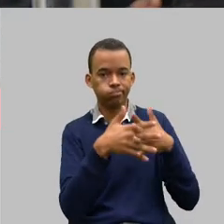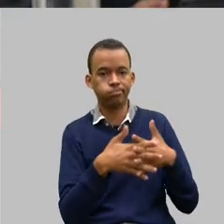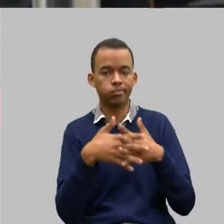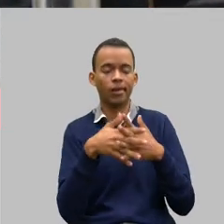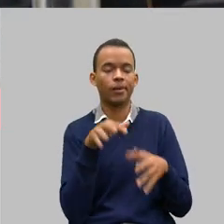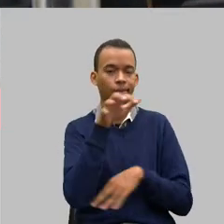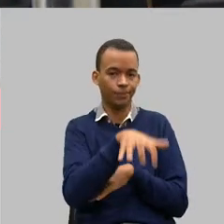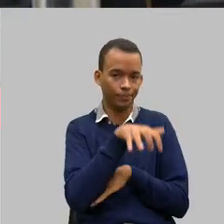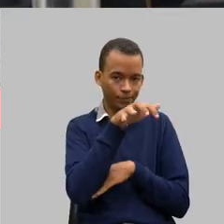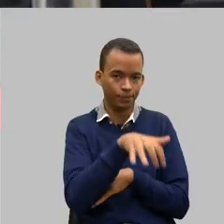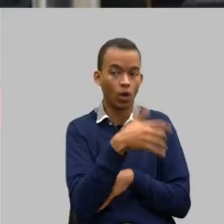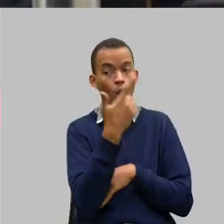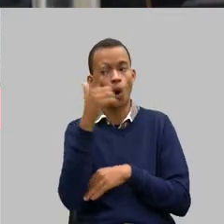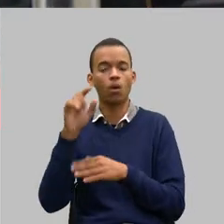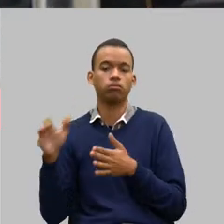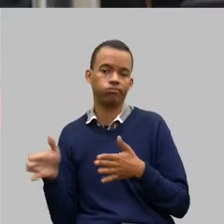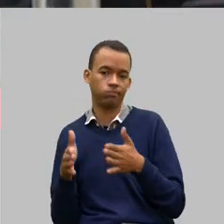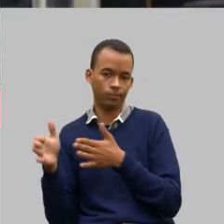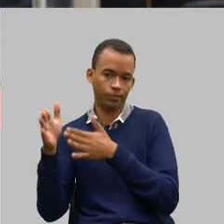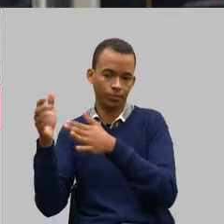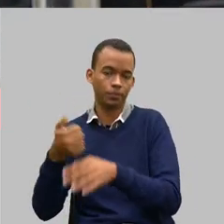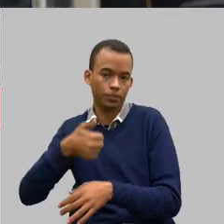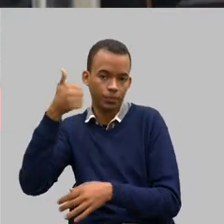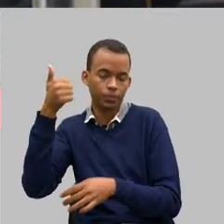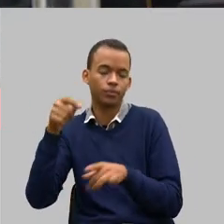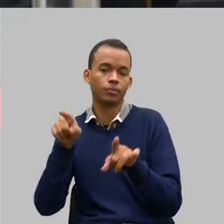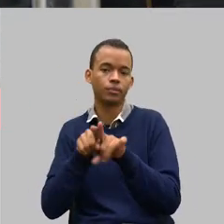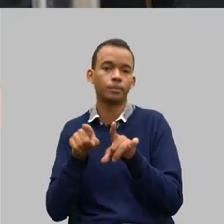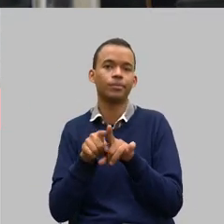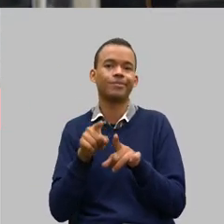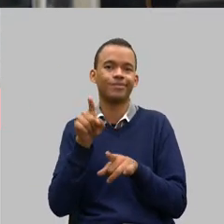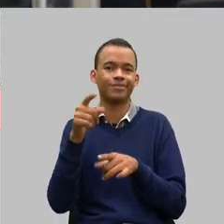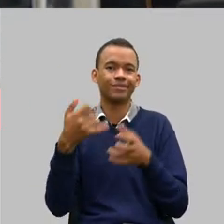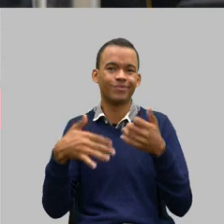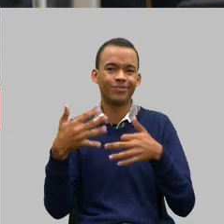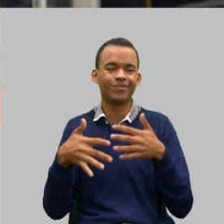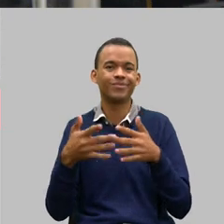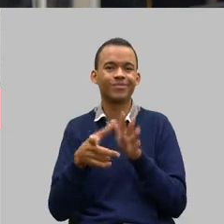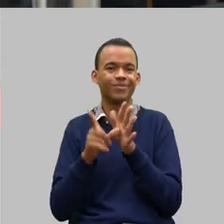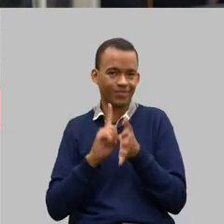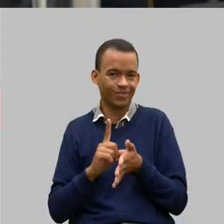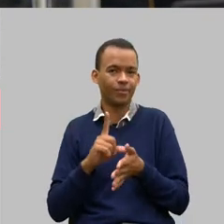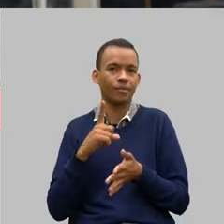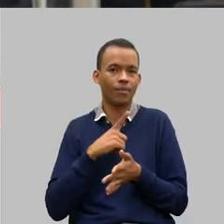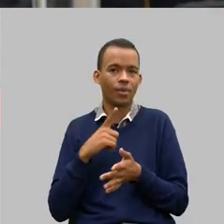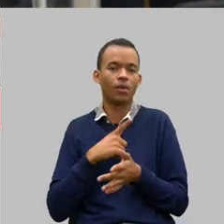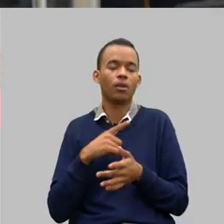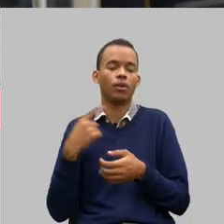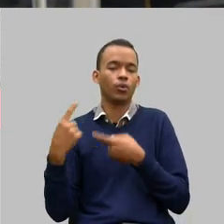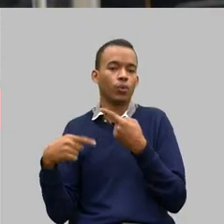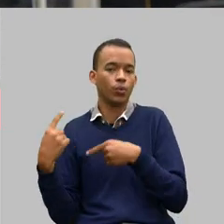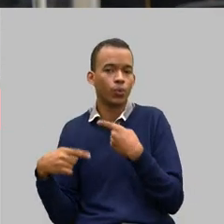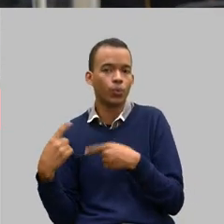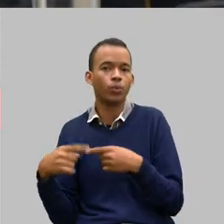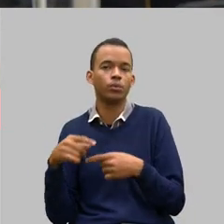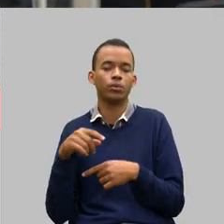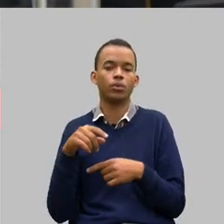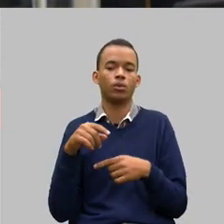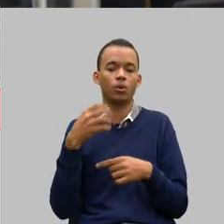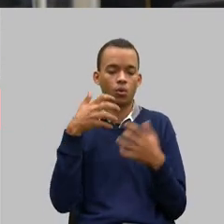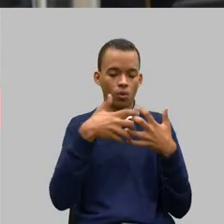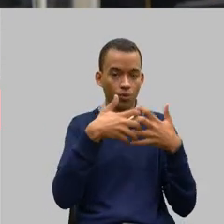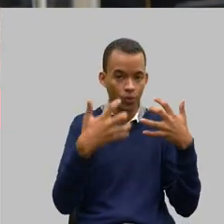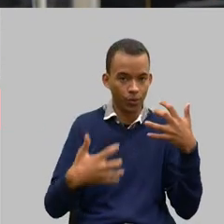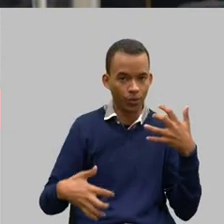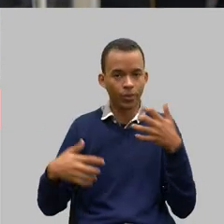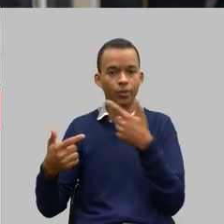shortline Ferroviária né como a própria Cedro foi mencionada aqui né passa por discutir a questão né do trecho Ouro Preto ouro branco